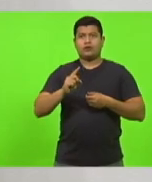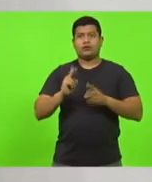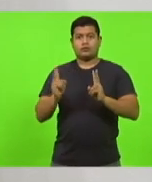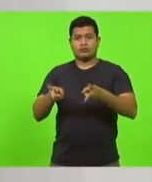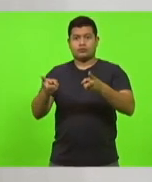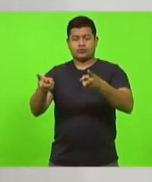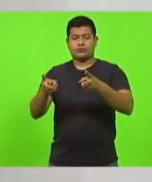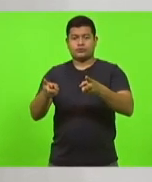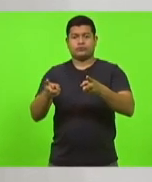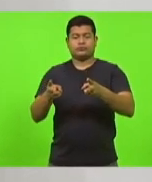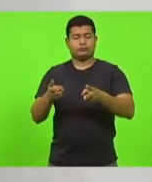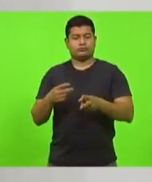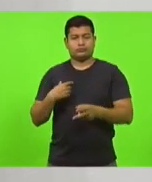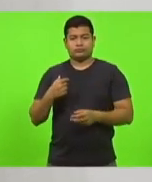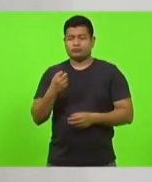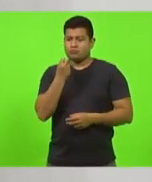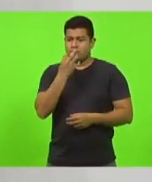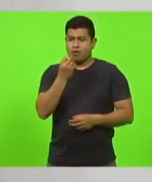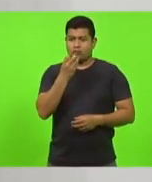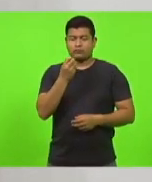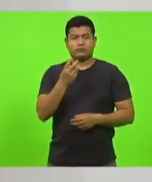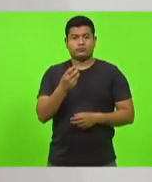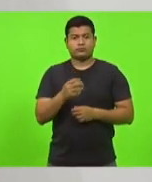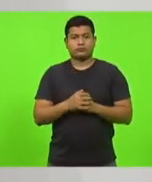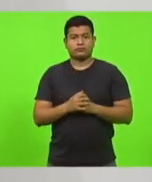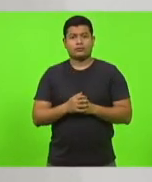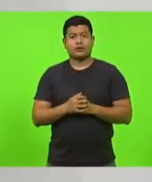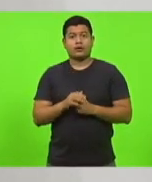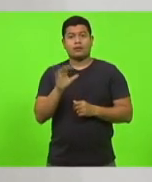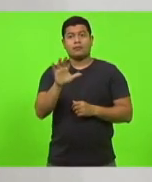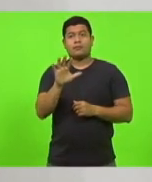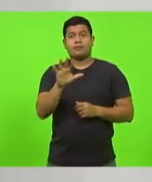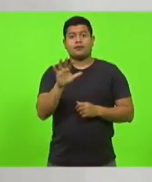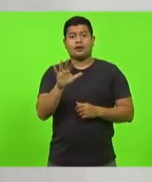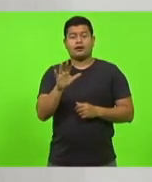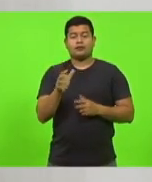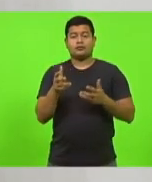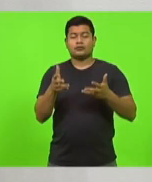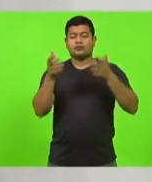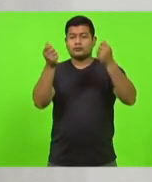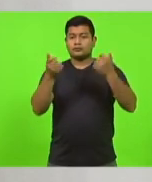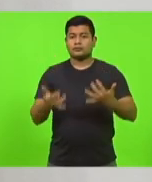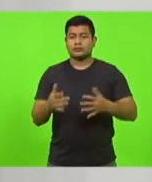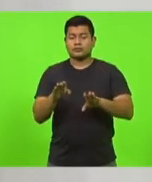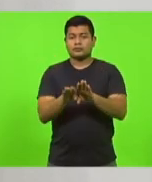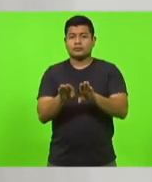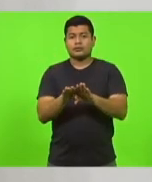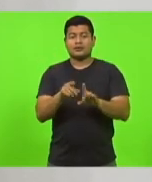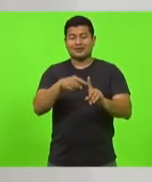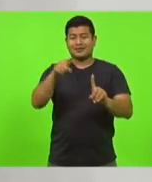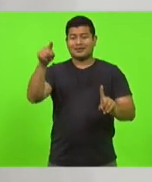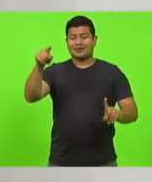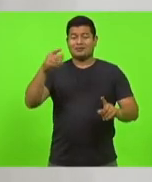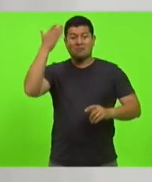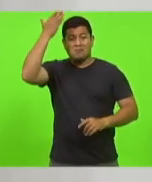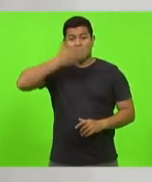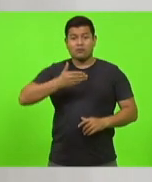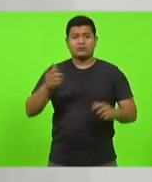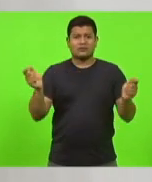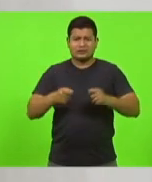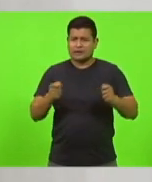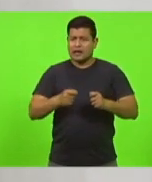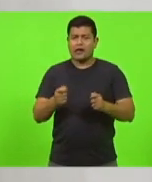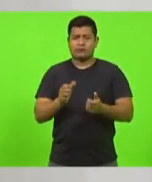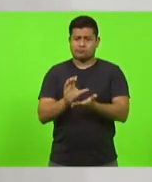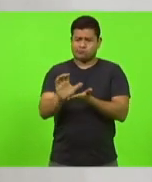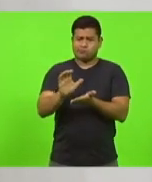Quero reconhecer que isso é positivo. Mas eu quero dizer que nós temos números que provam que é possível investir mais